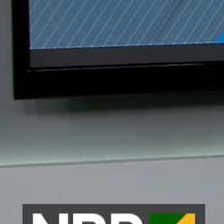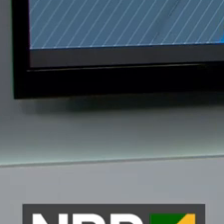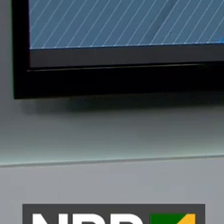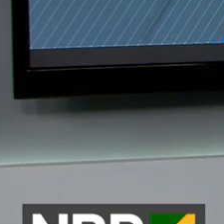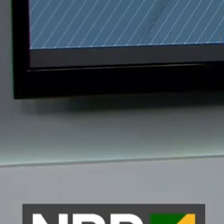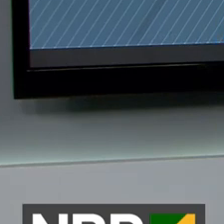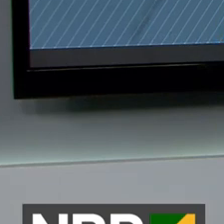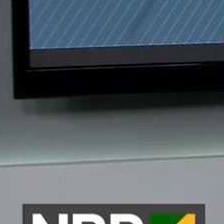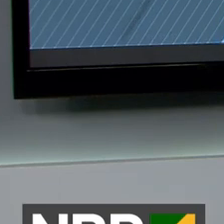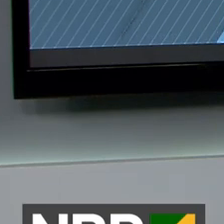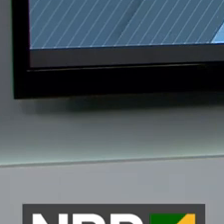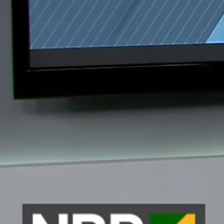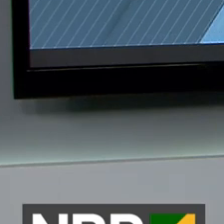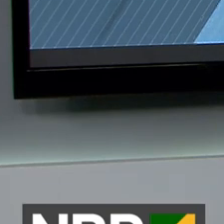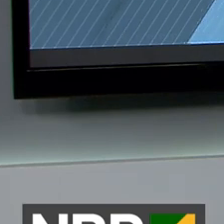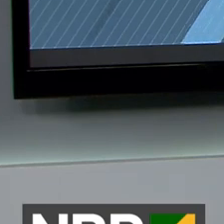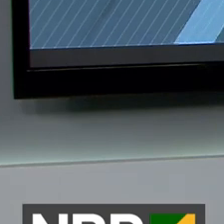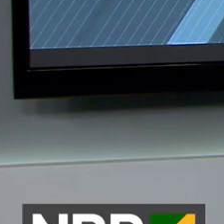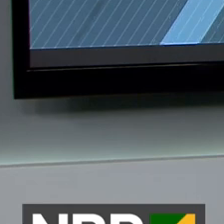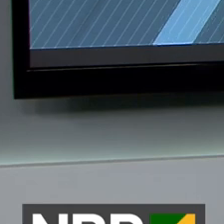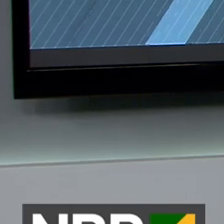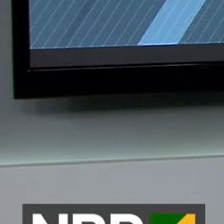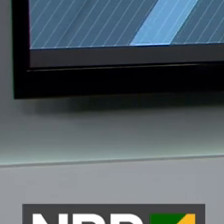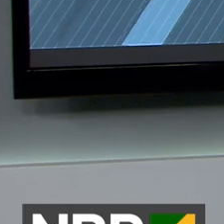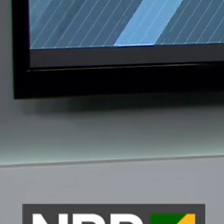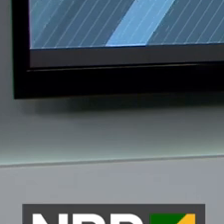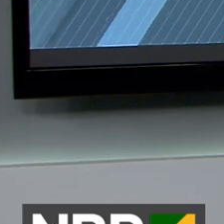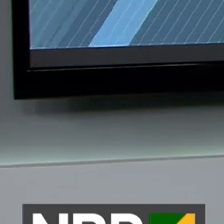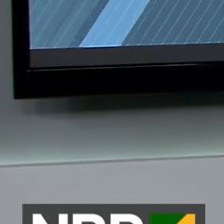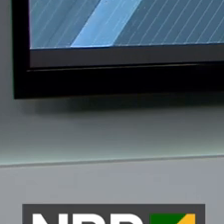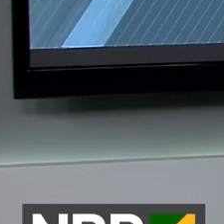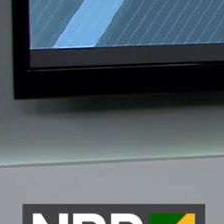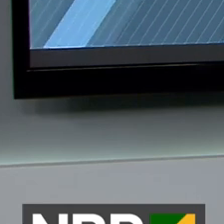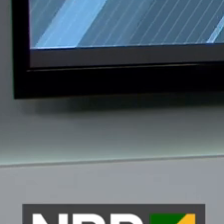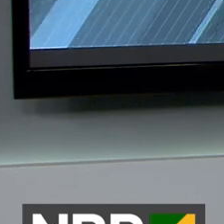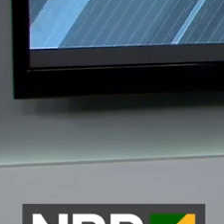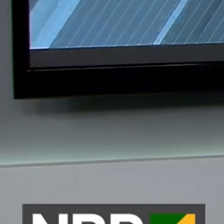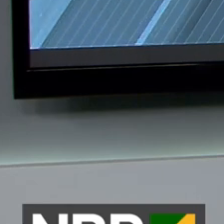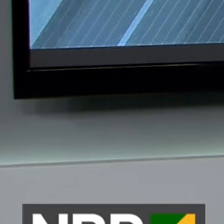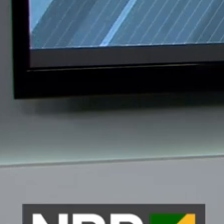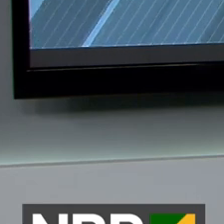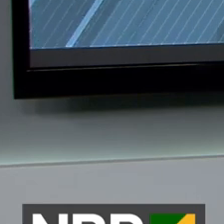aqui. Outras informações nos nossos boletins de hora em hora. Continue com a